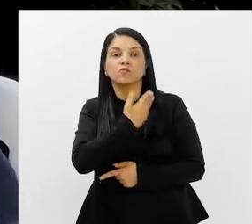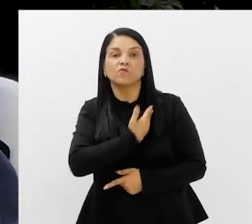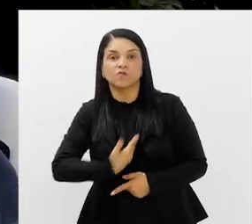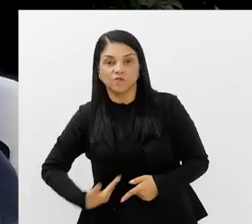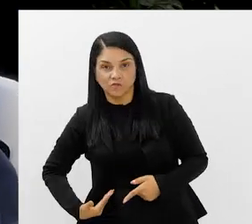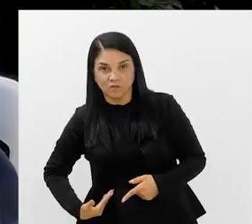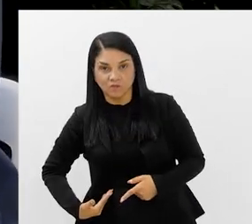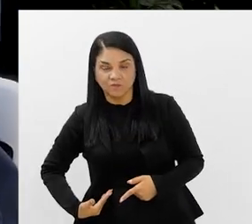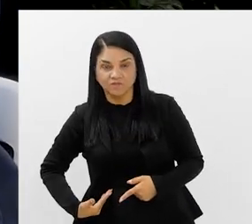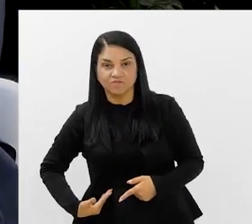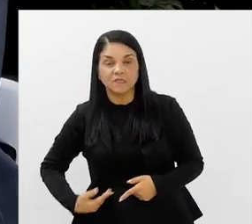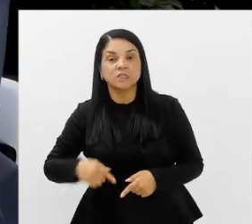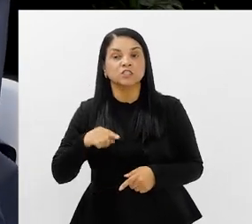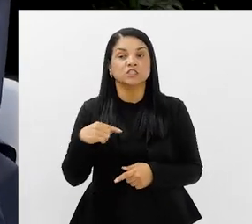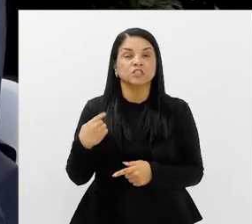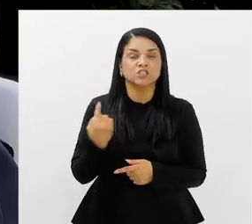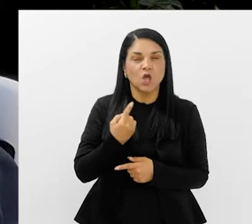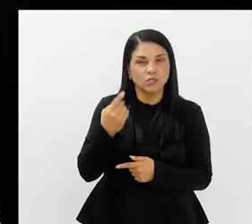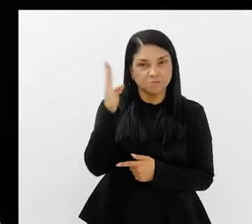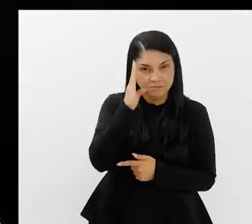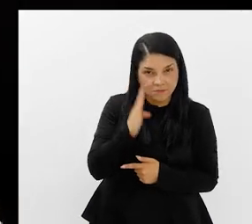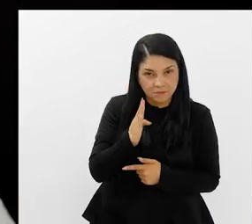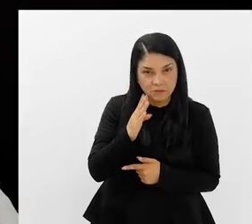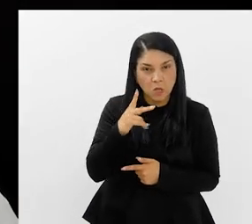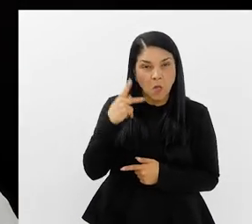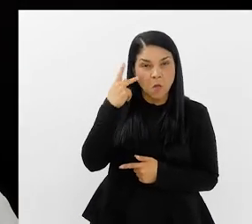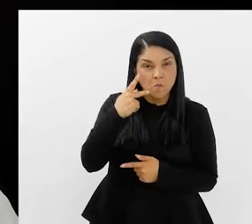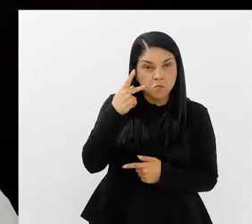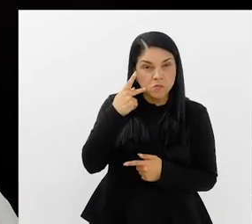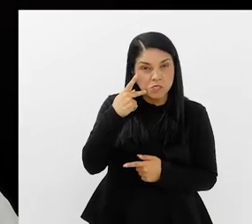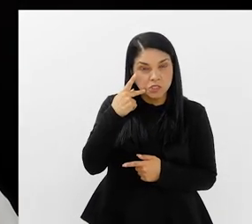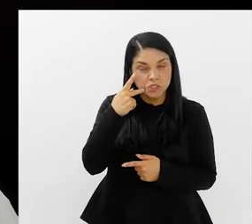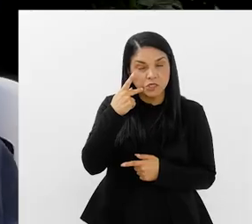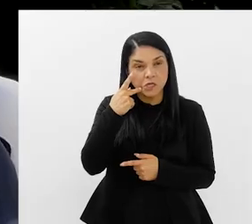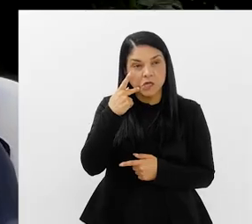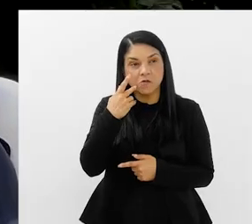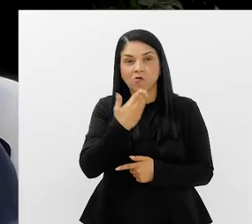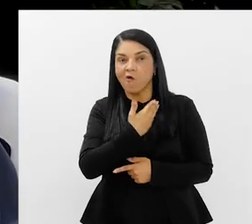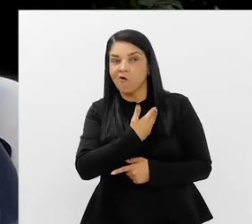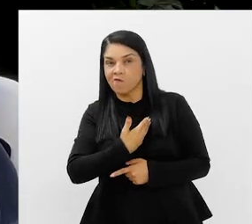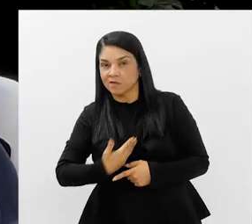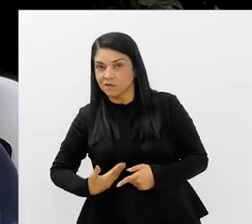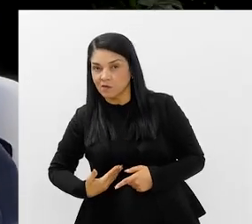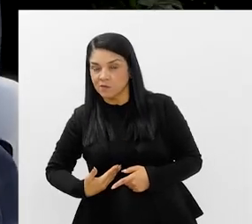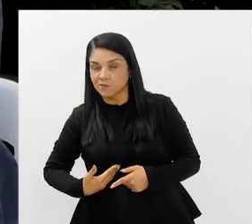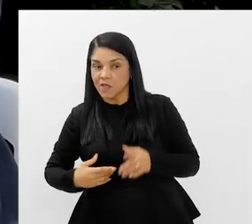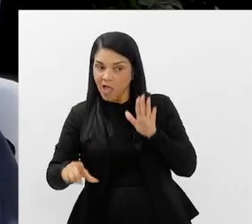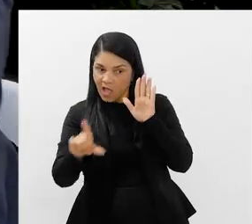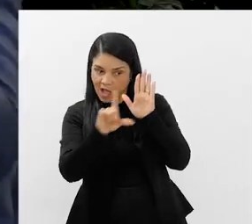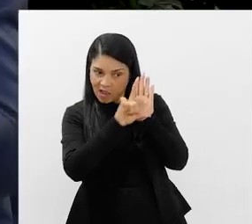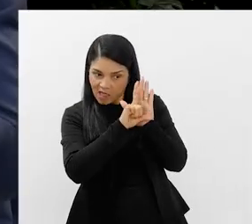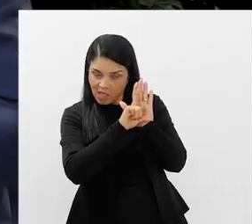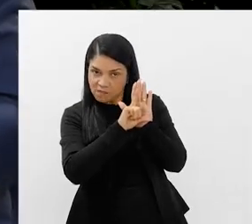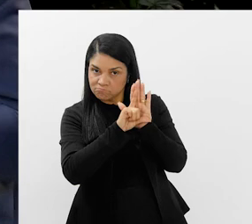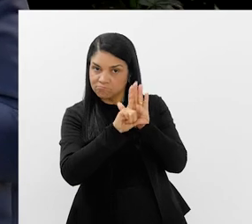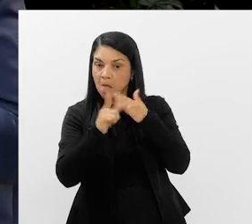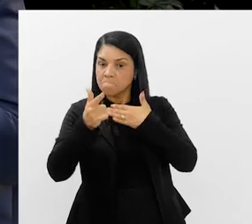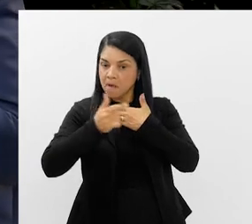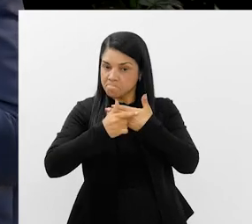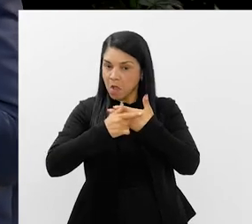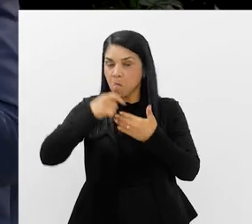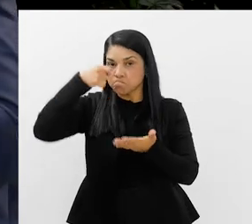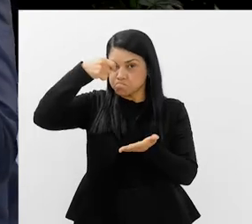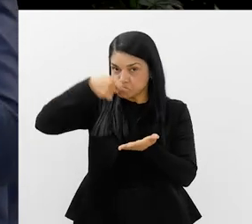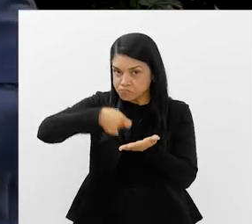de governo? Nós ainda estamos muito suscetíveis às políticas governamentais, porque a lei acabou cumprindo um